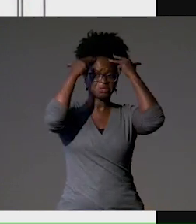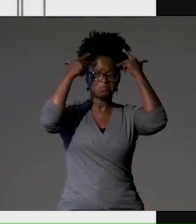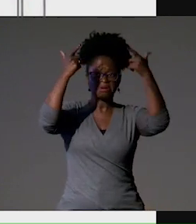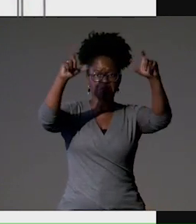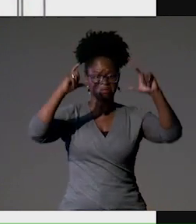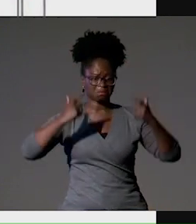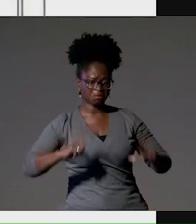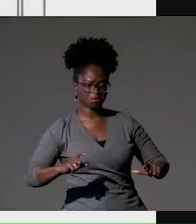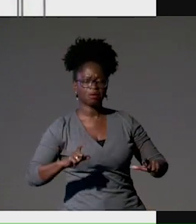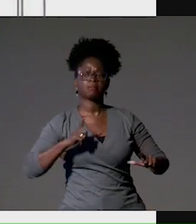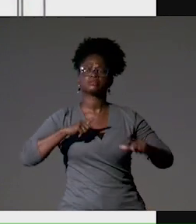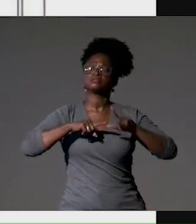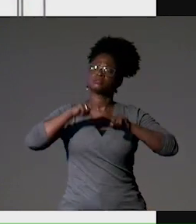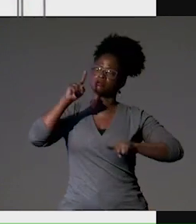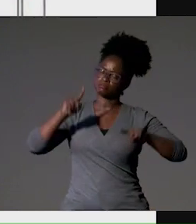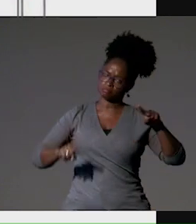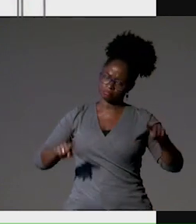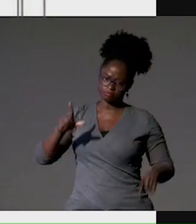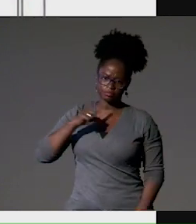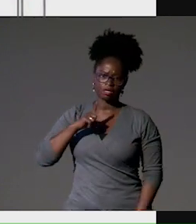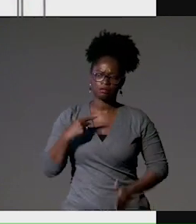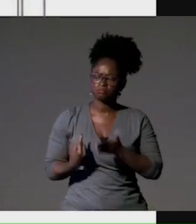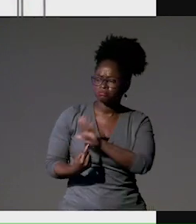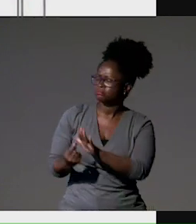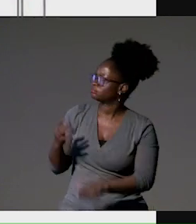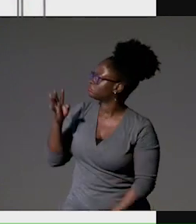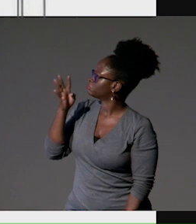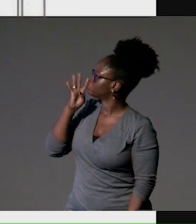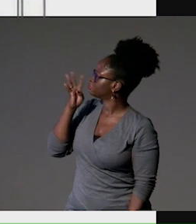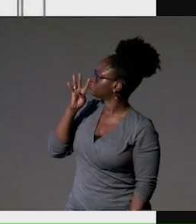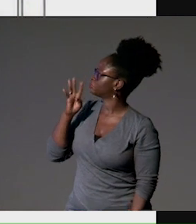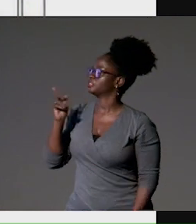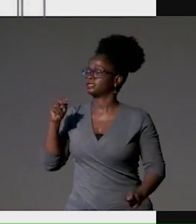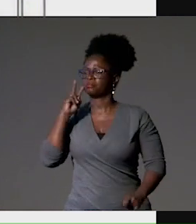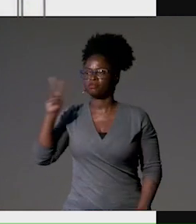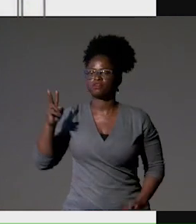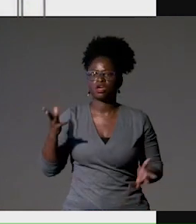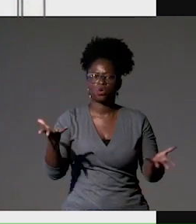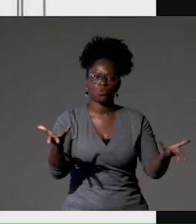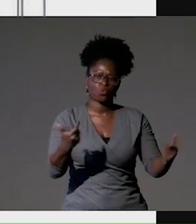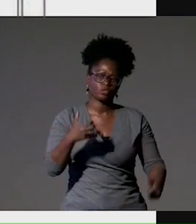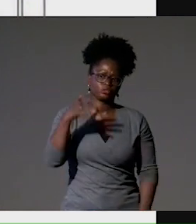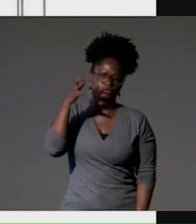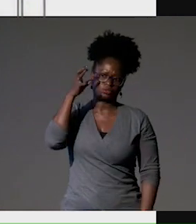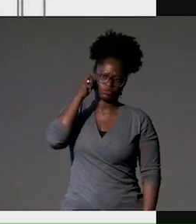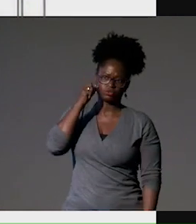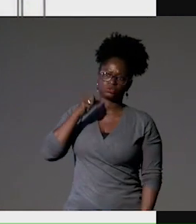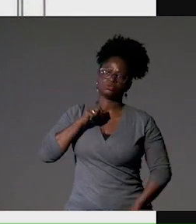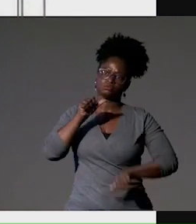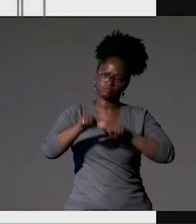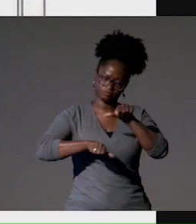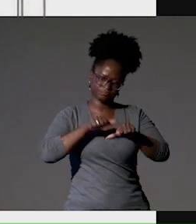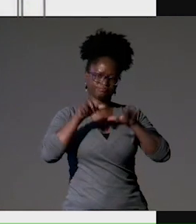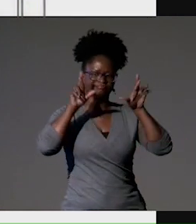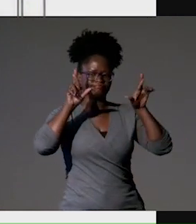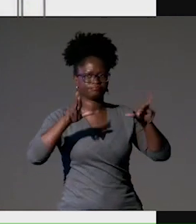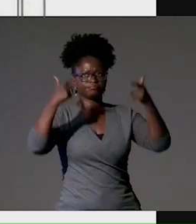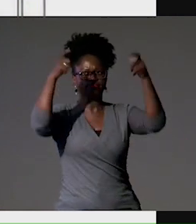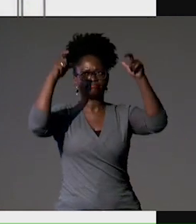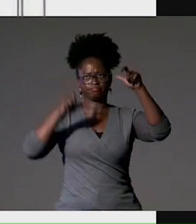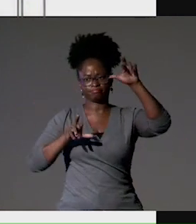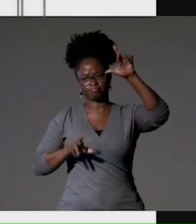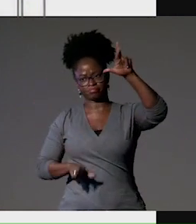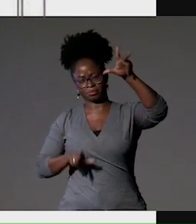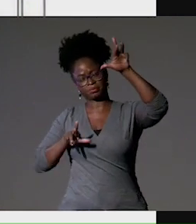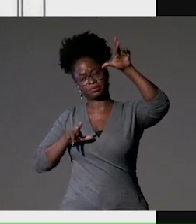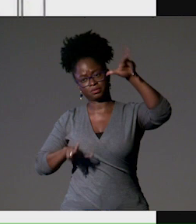nenhuma alteração aí. Então, observando eles, a gente vê que a qualidade de sono muda muito. O aprofundar